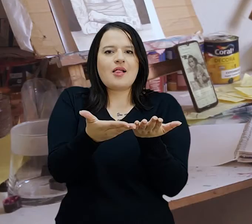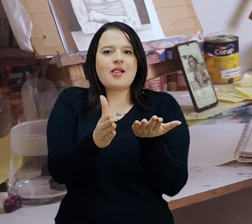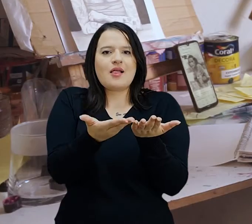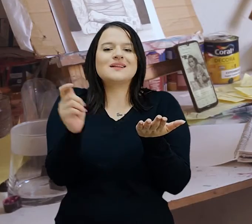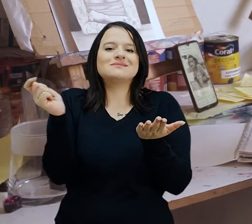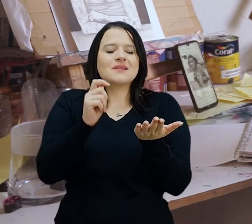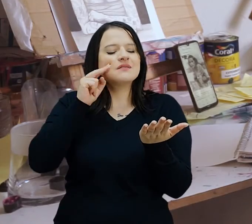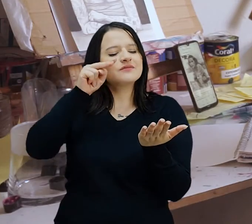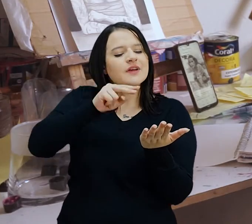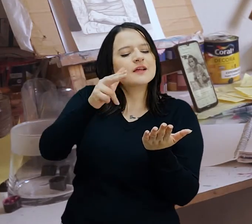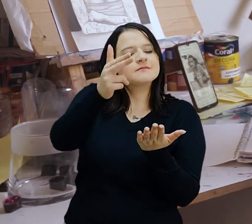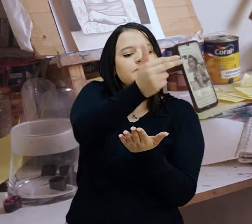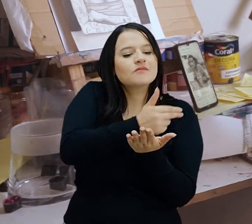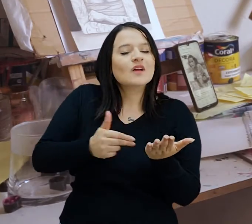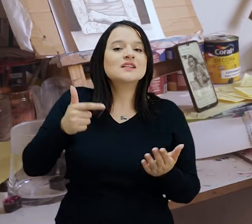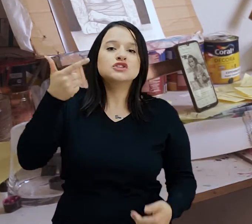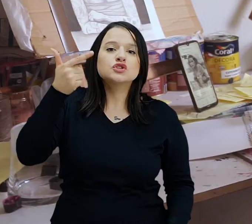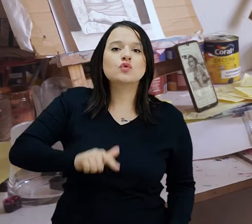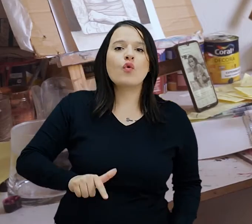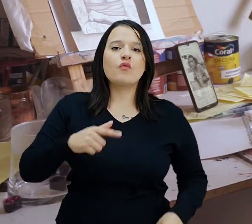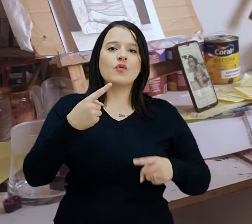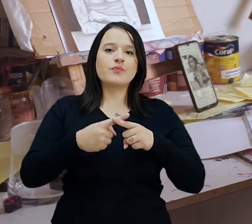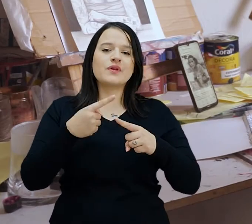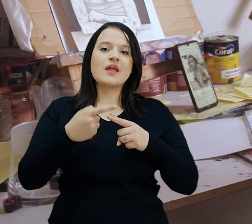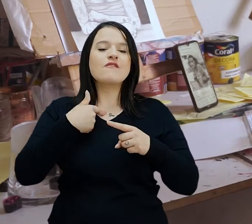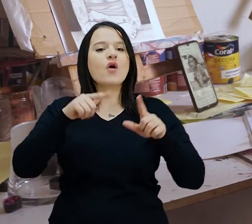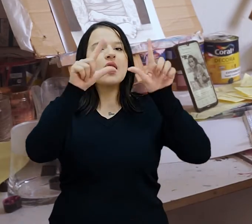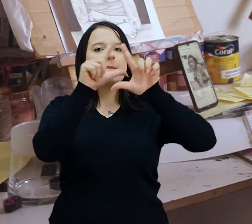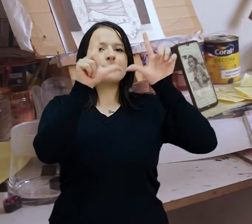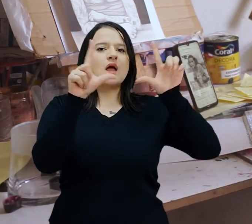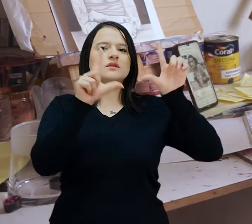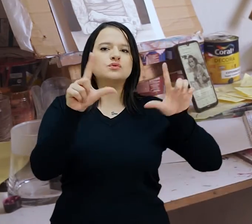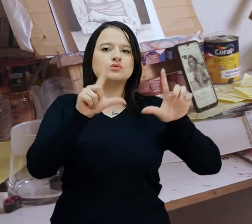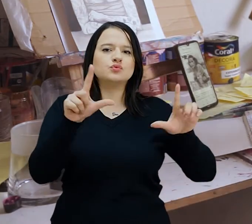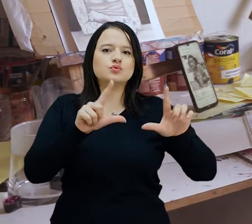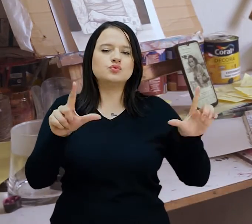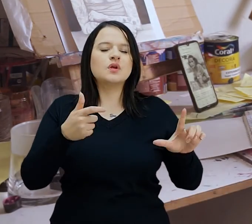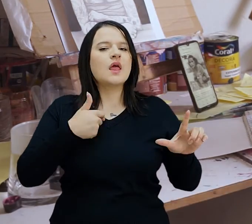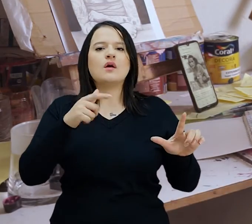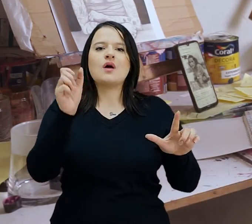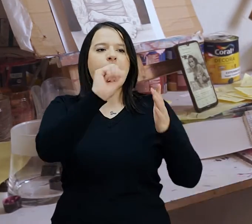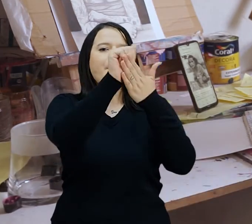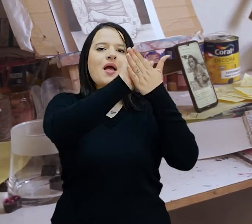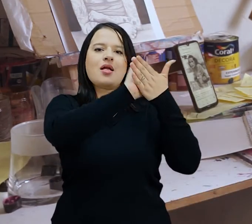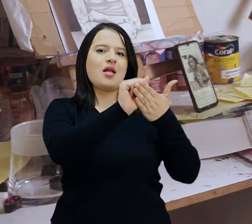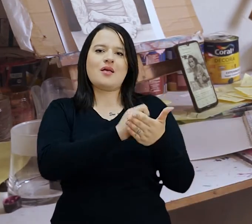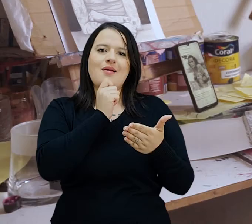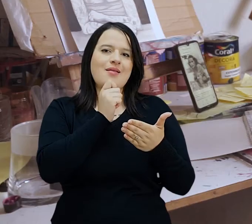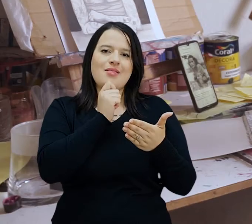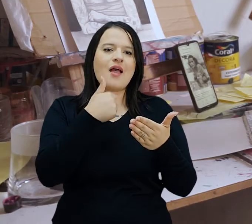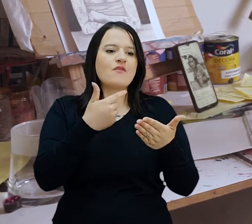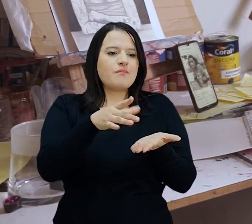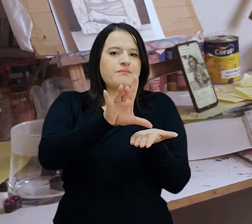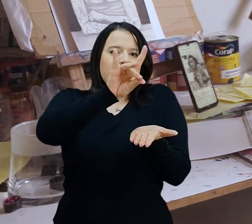ver o que tem por baixo, e eu vou refazer o meu desenho, porque aí eu vou limpar aquilo que